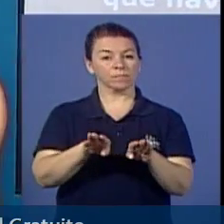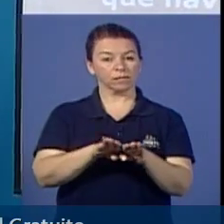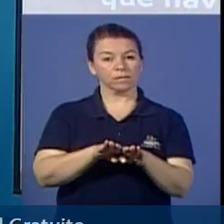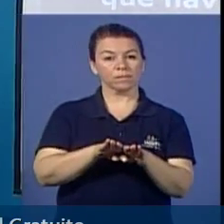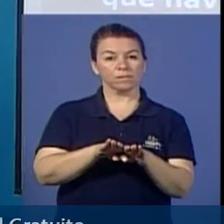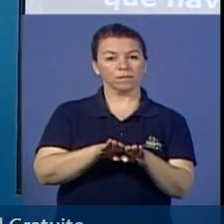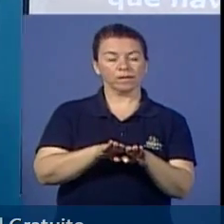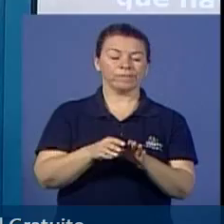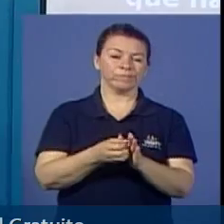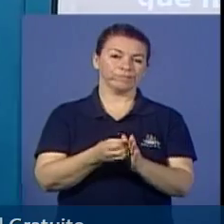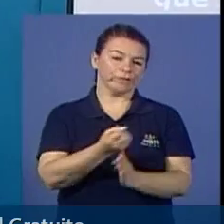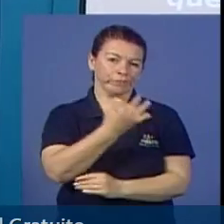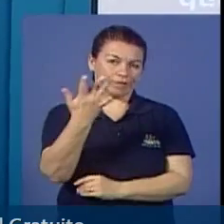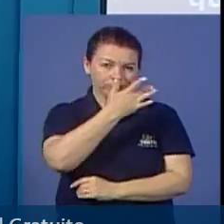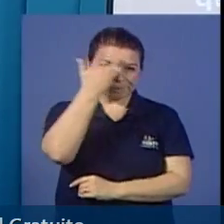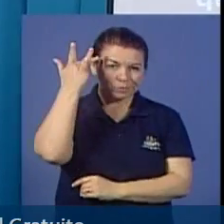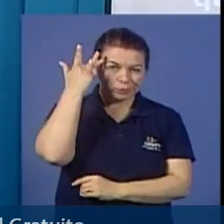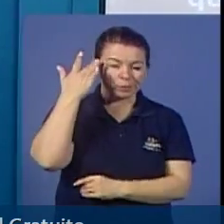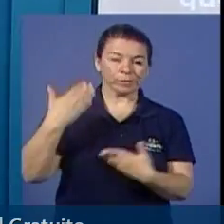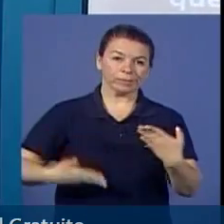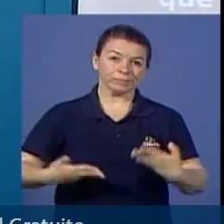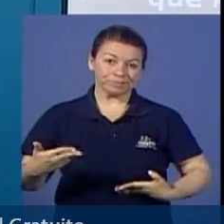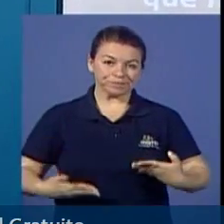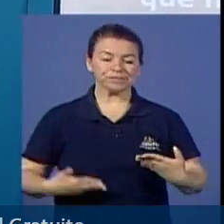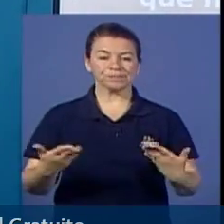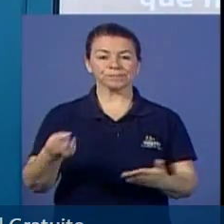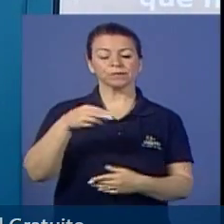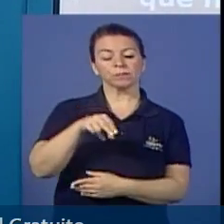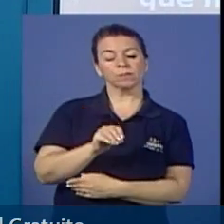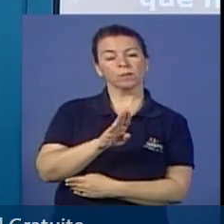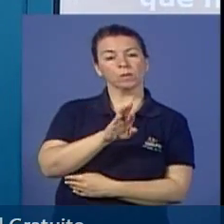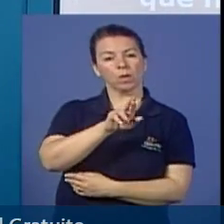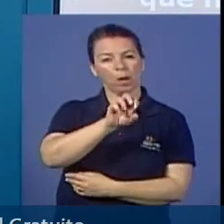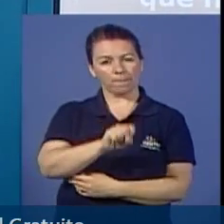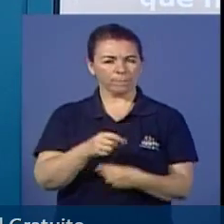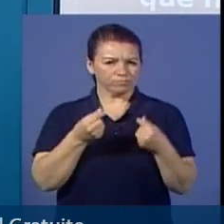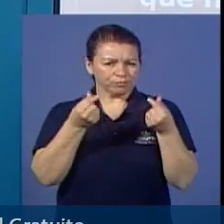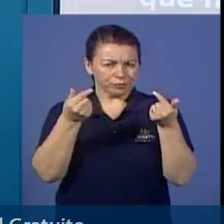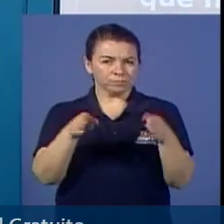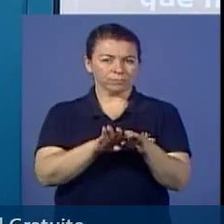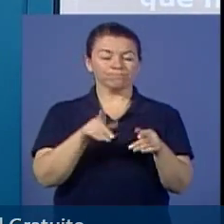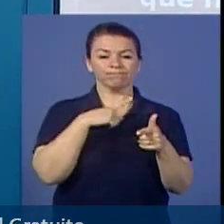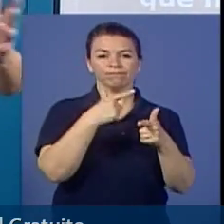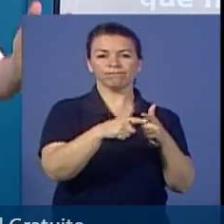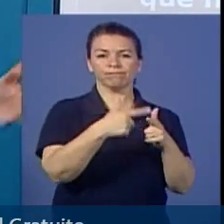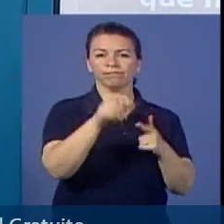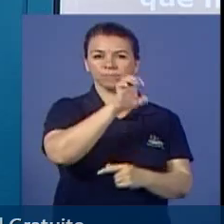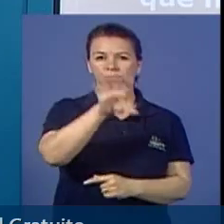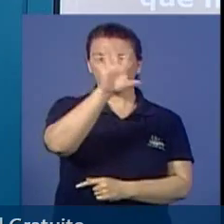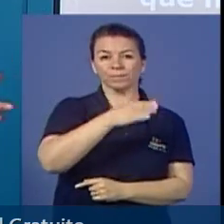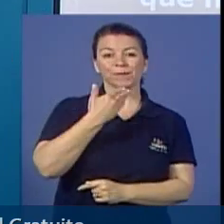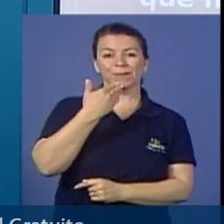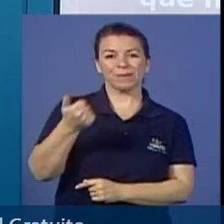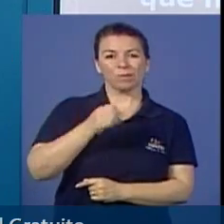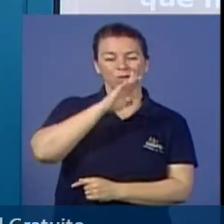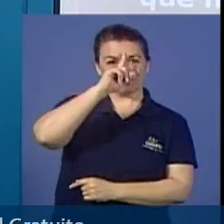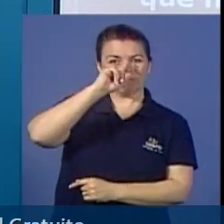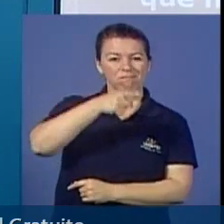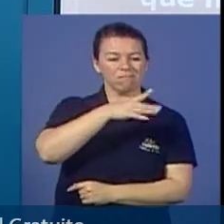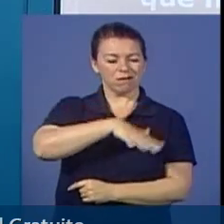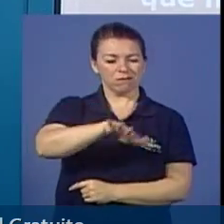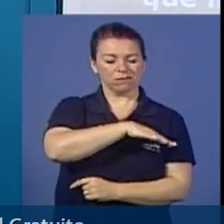de nobres, um grande nascimento de servos, e toda essa gente está trazendo problemas para a Europa. Melhor é mandá-los para algum lugar,